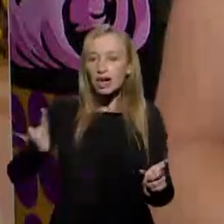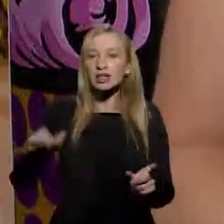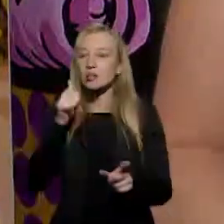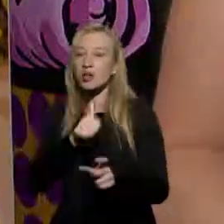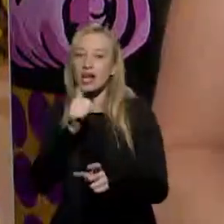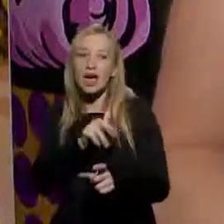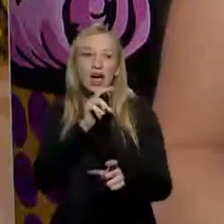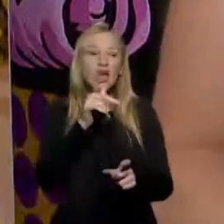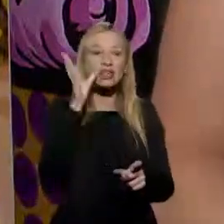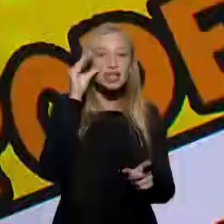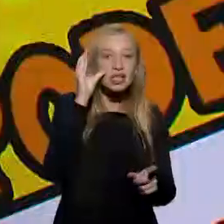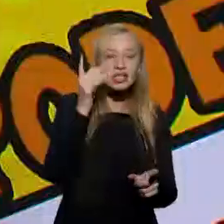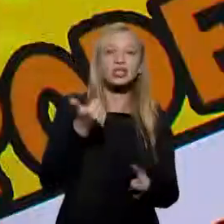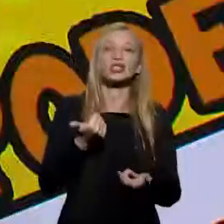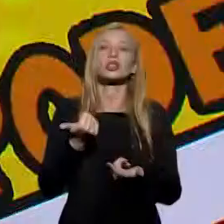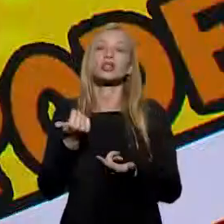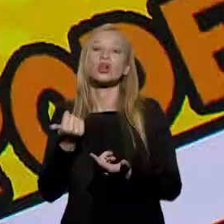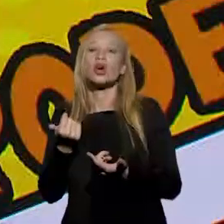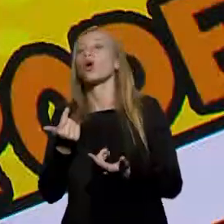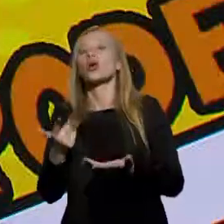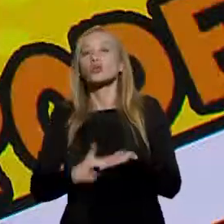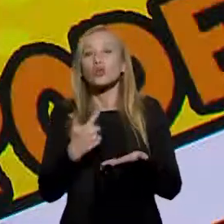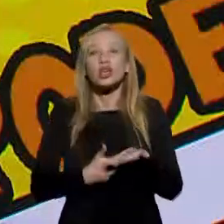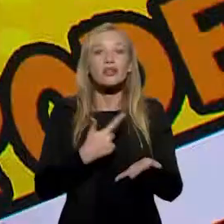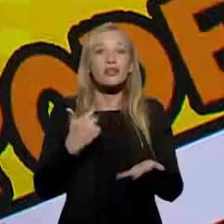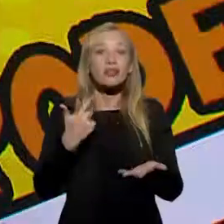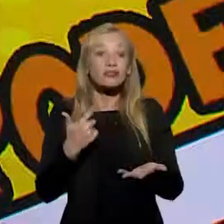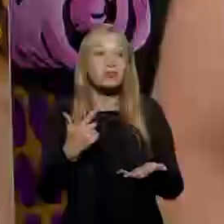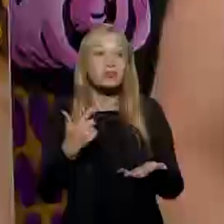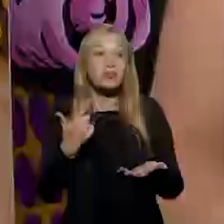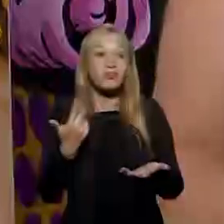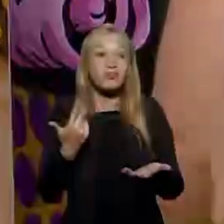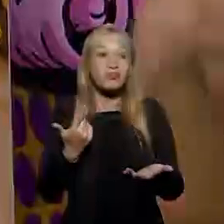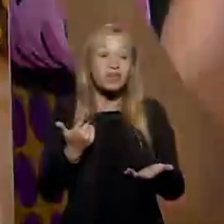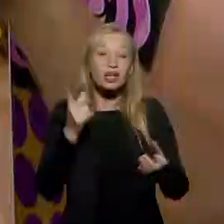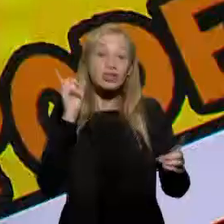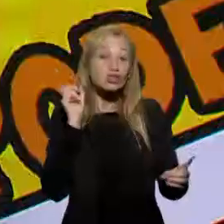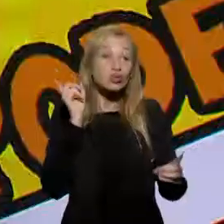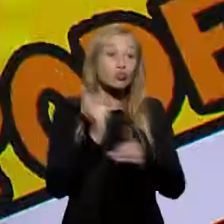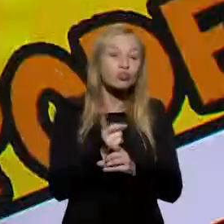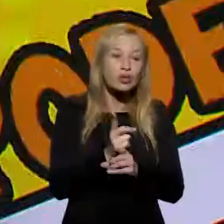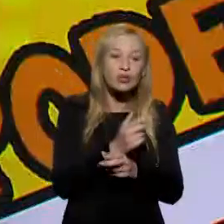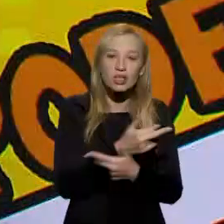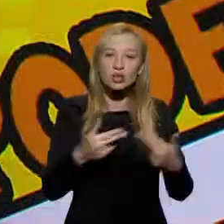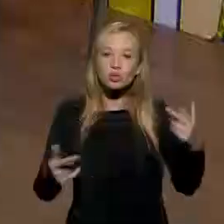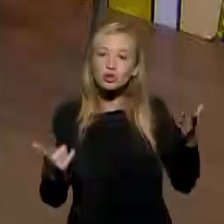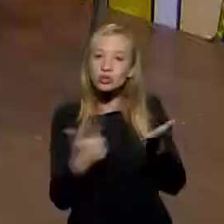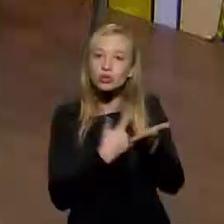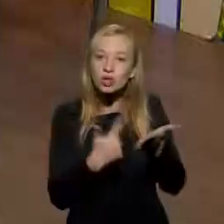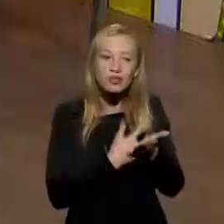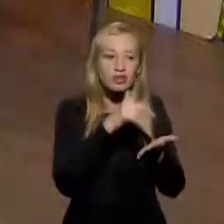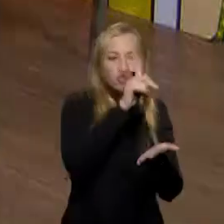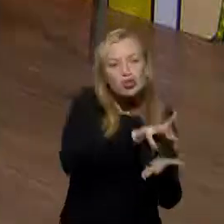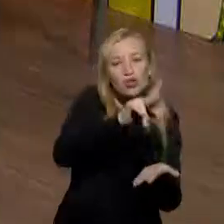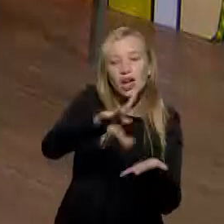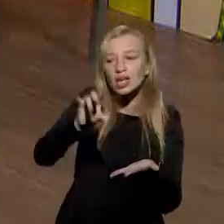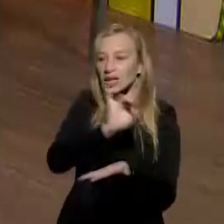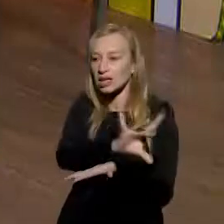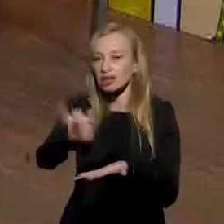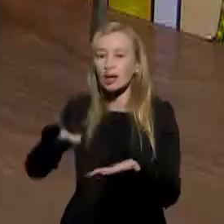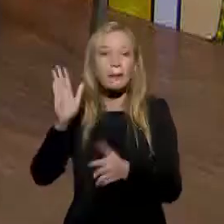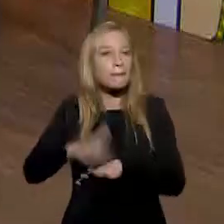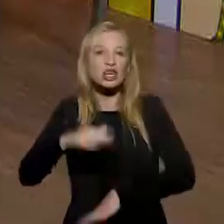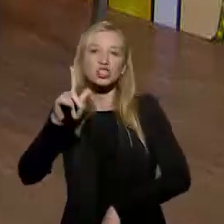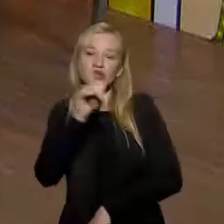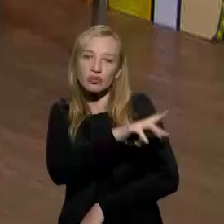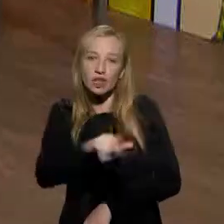nesse livro que grassa no livro é só isso que elas são muito diferentes entre elas é às